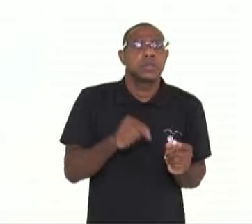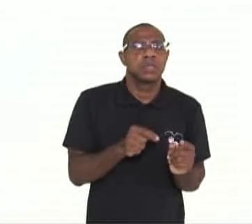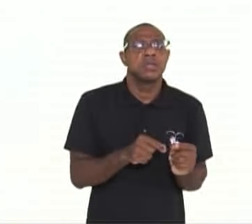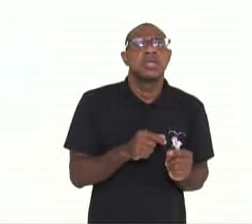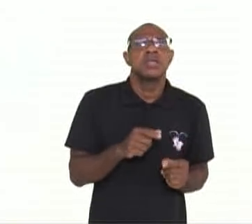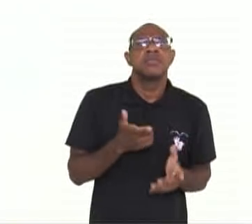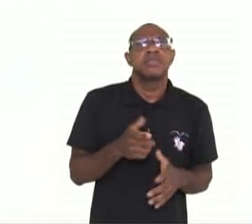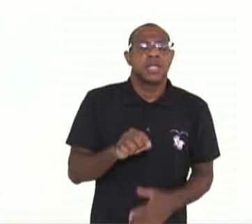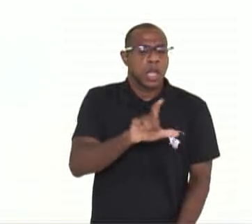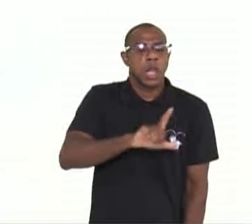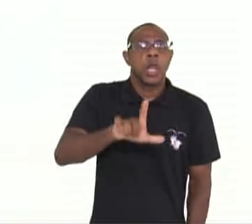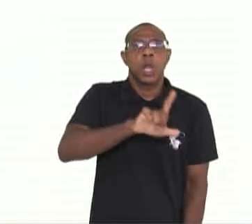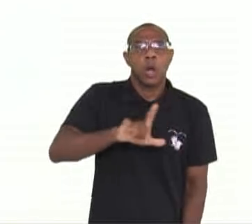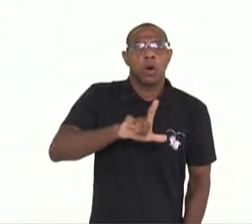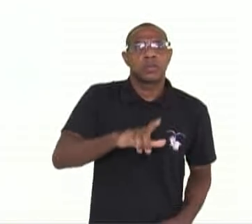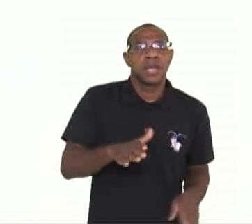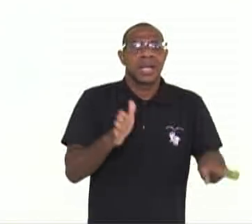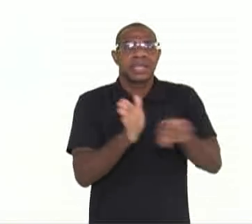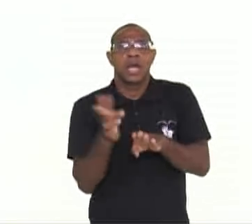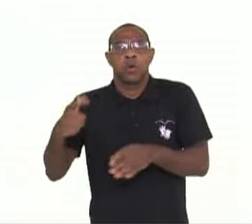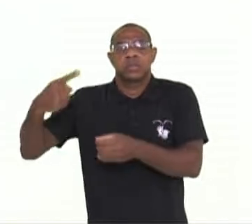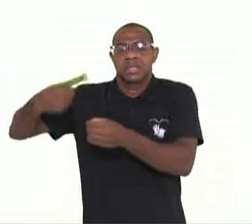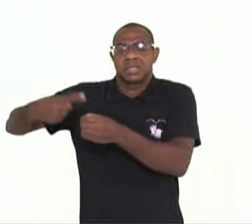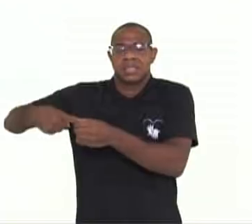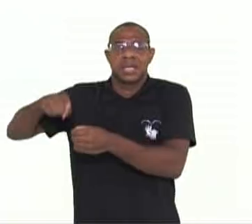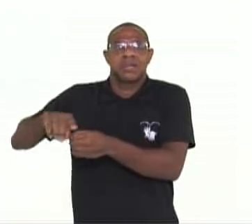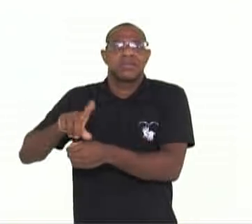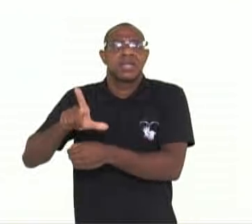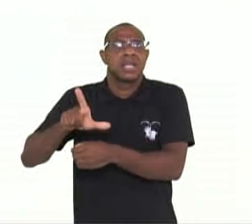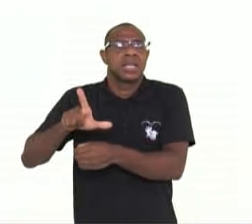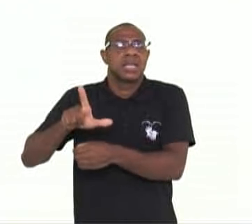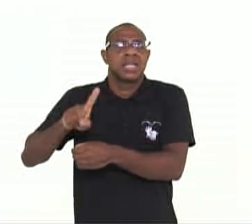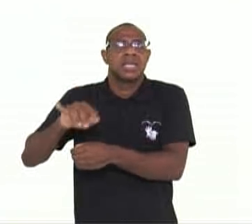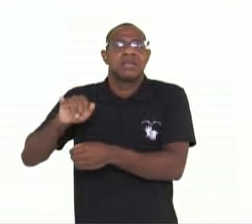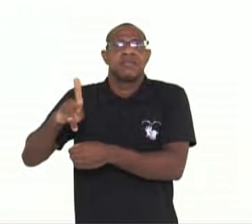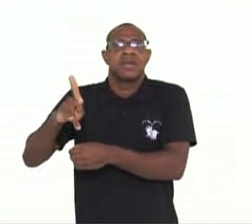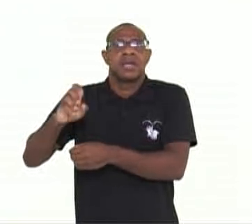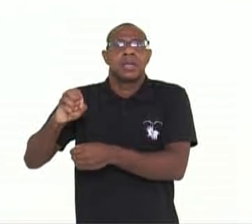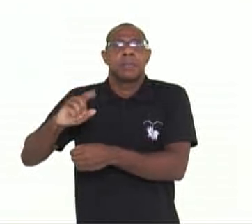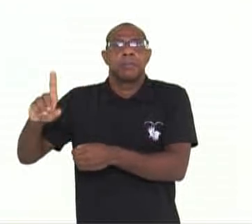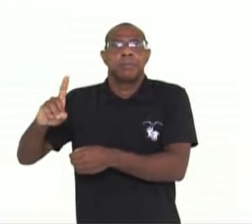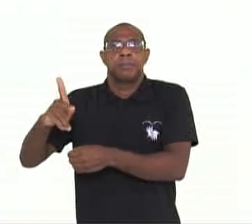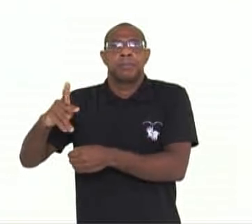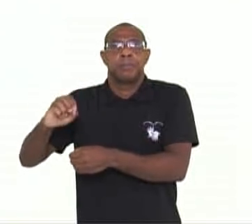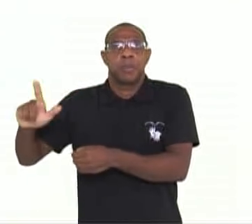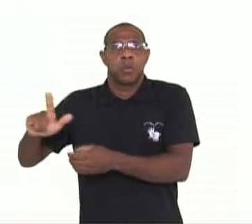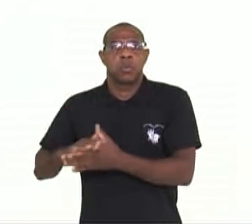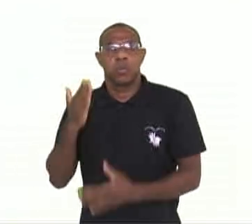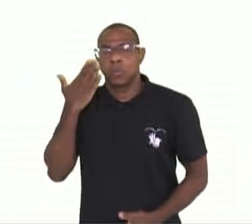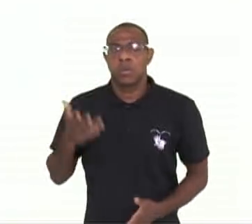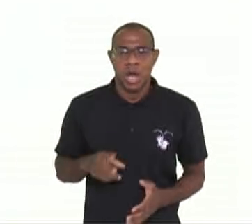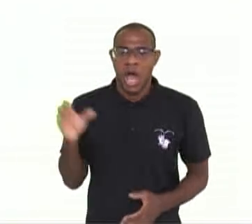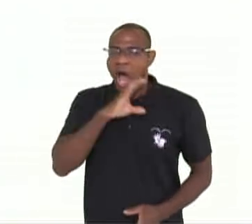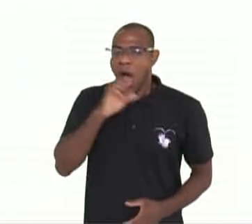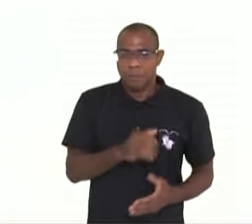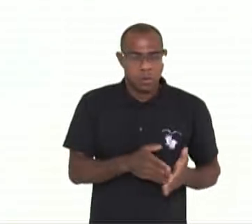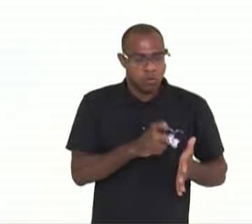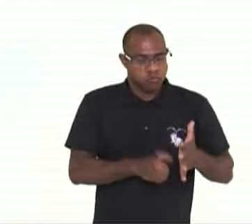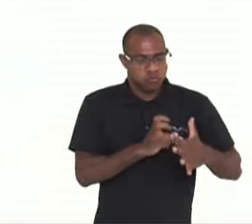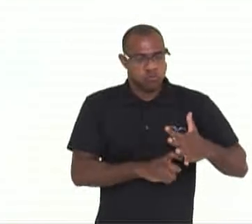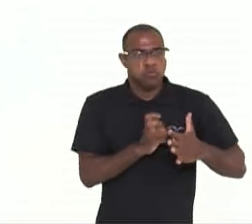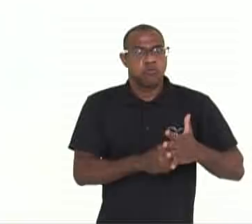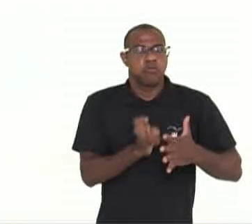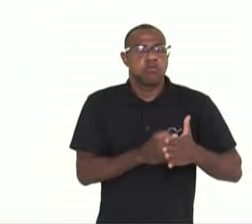Liverpool. 50 léguas em 4 horas. Nada pode dar a ideia da fulminante velocidade com que